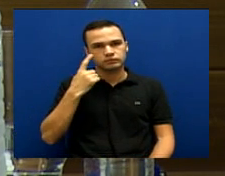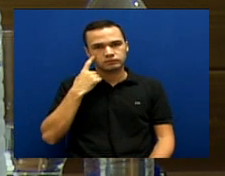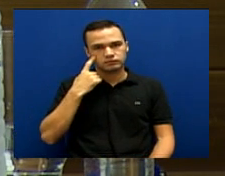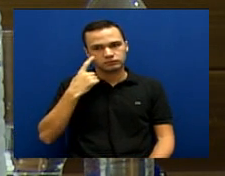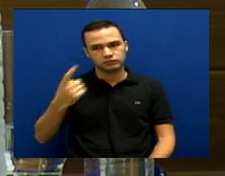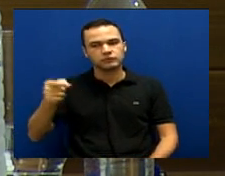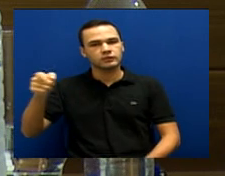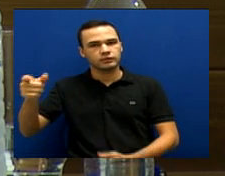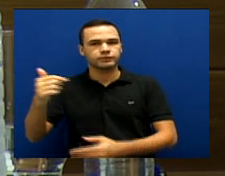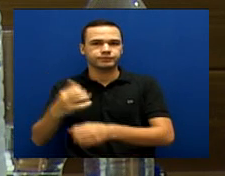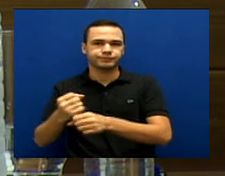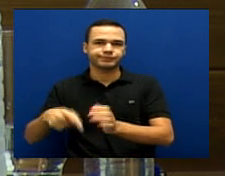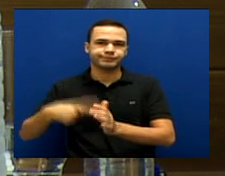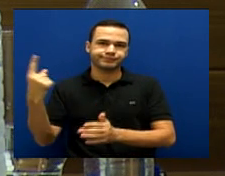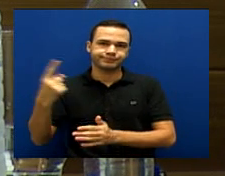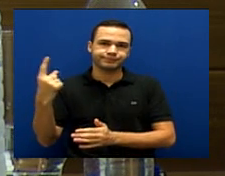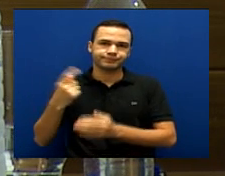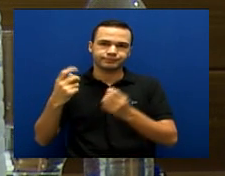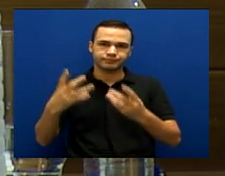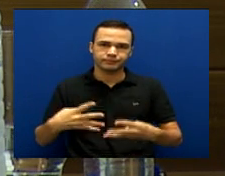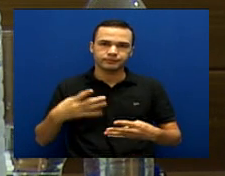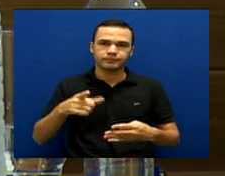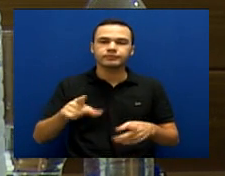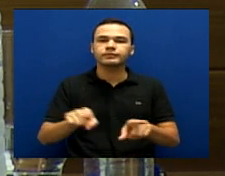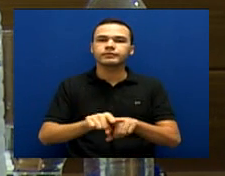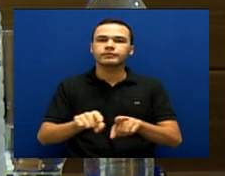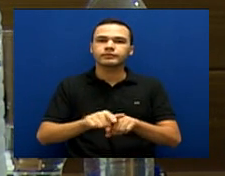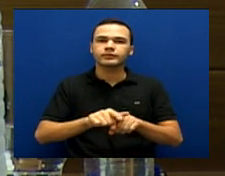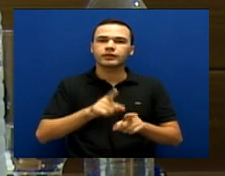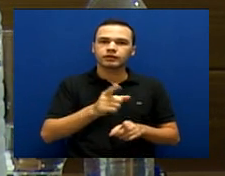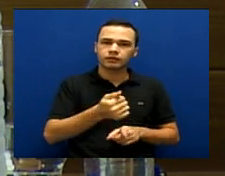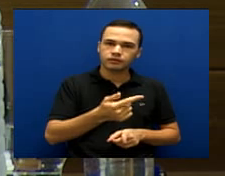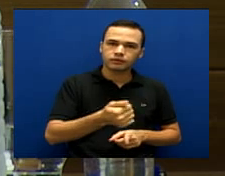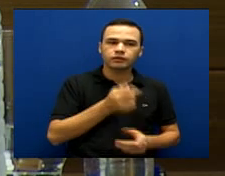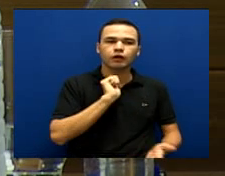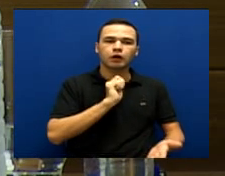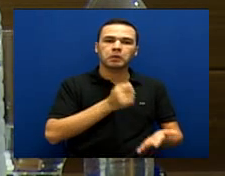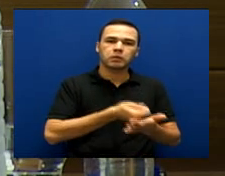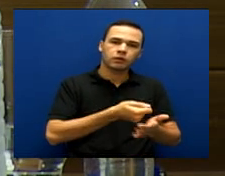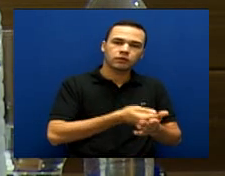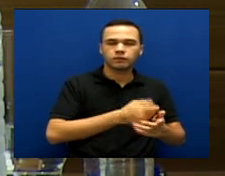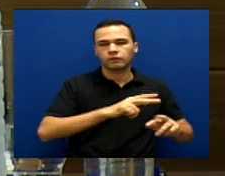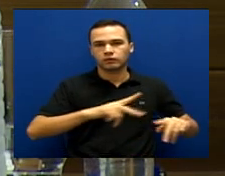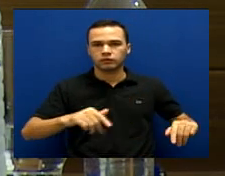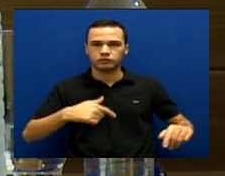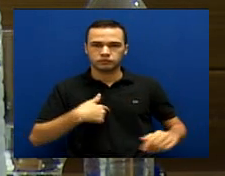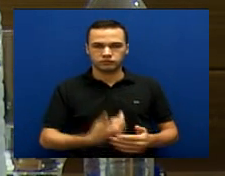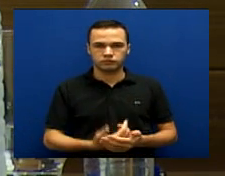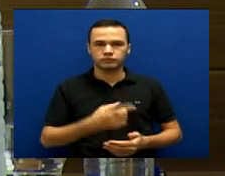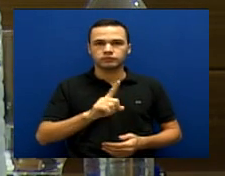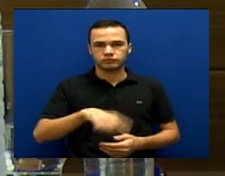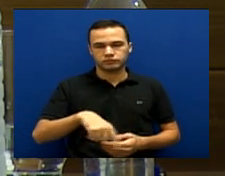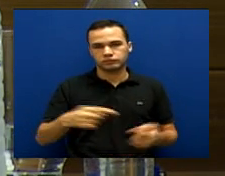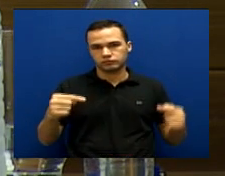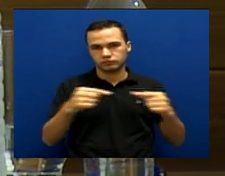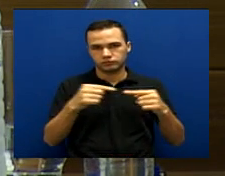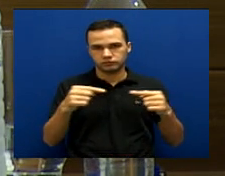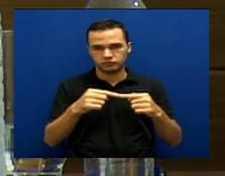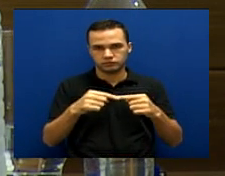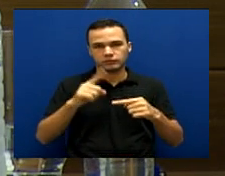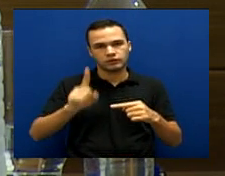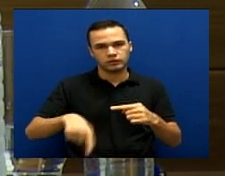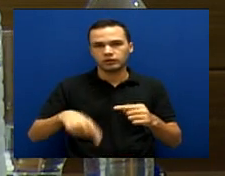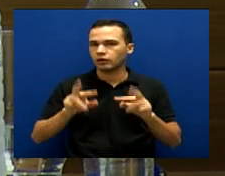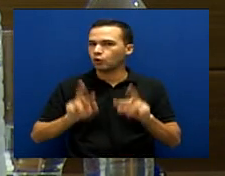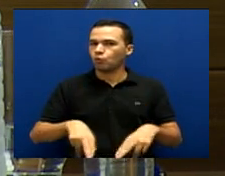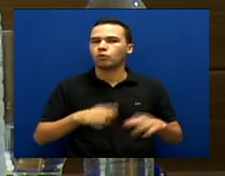receita primária ea receita tributária a receita tributária segue a mesma